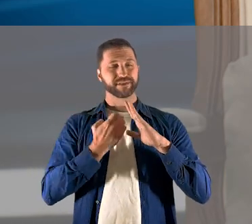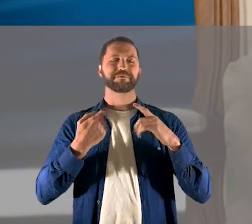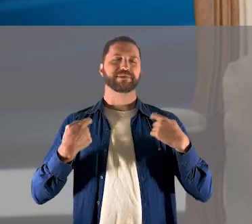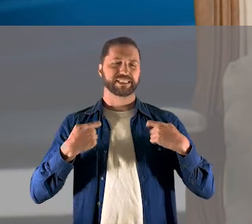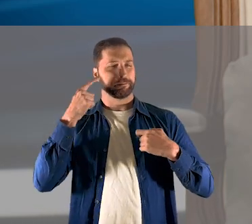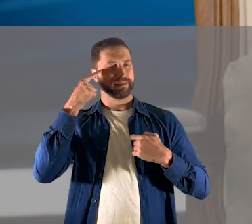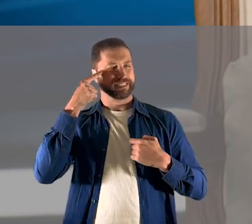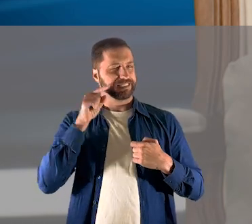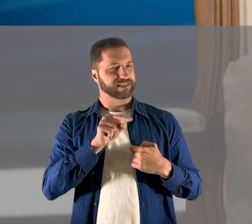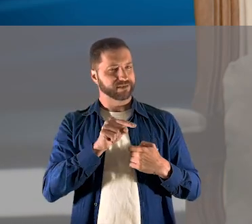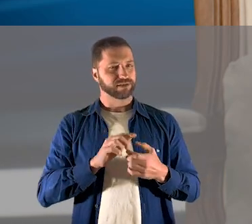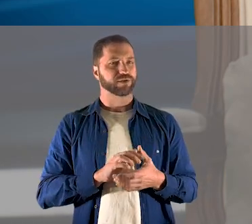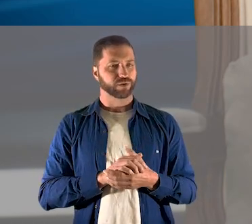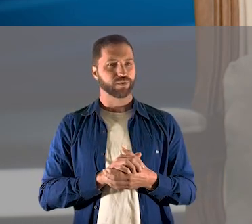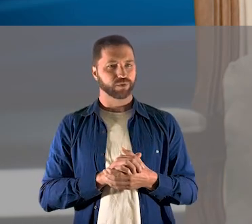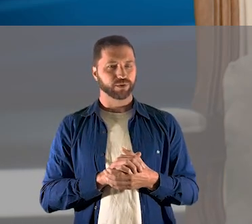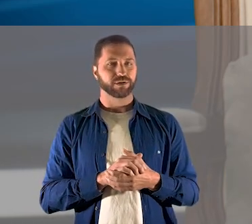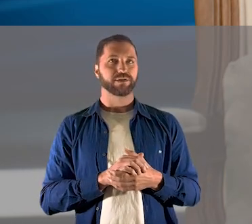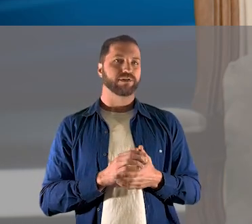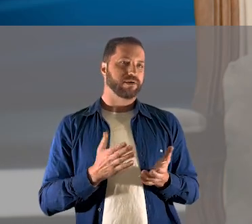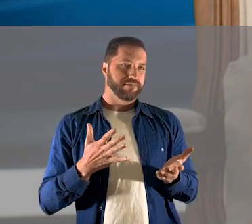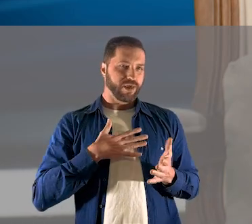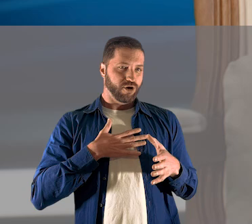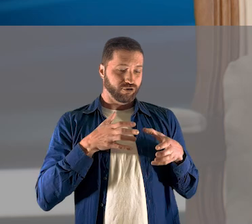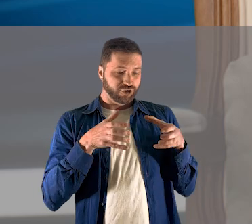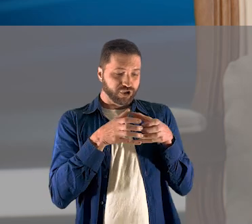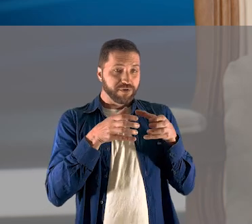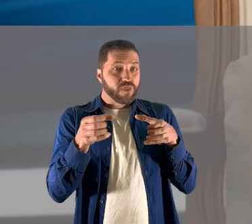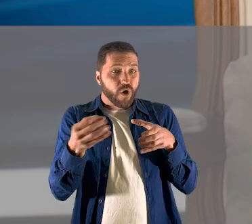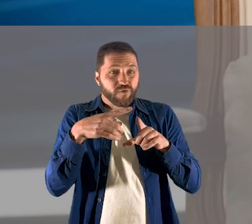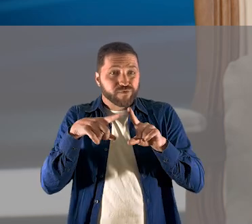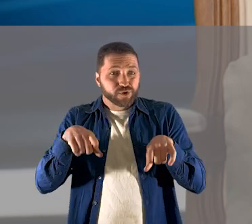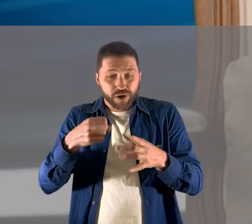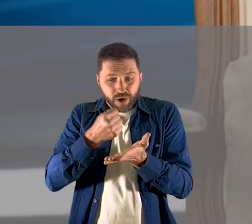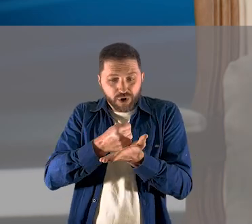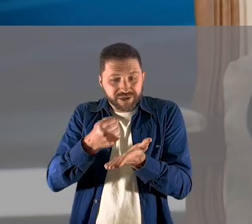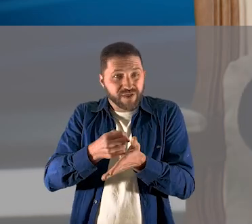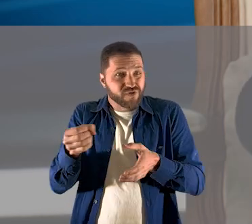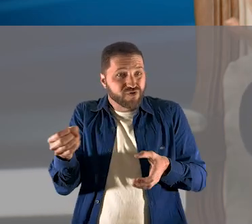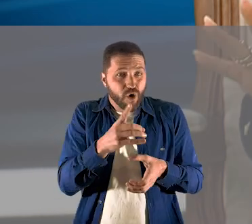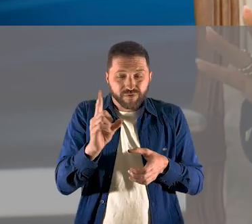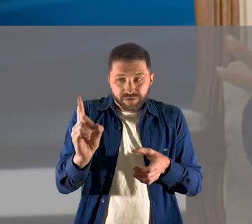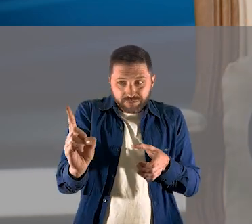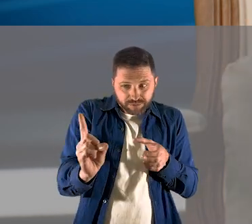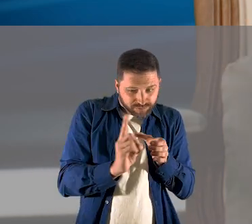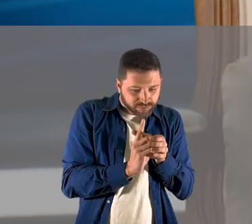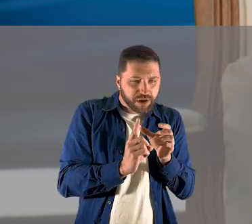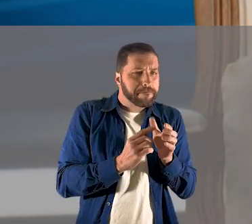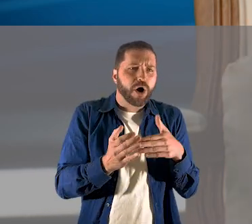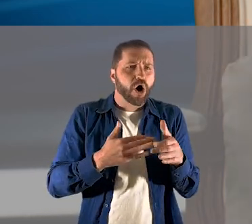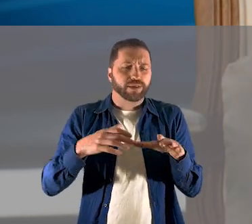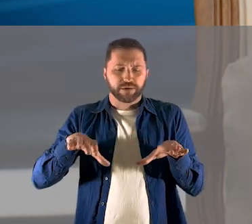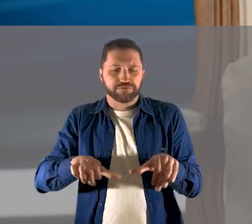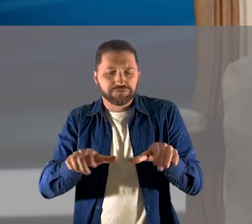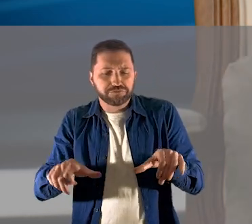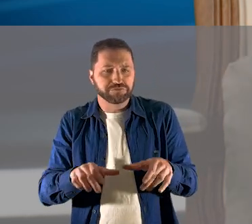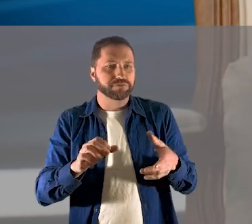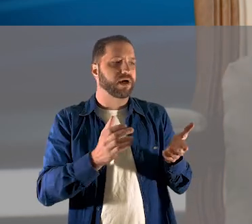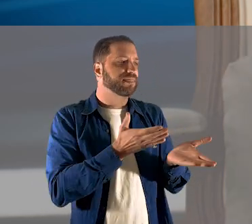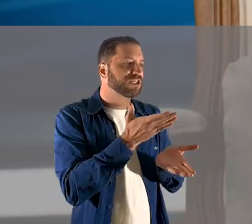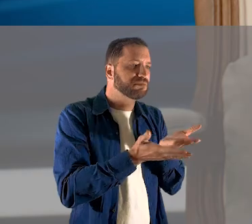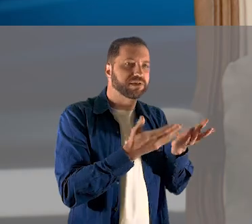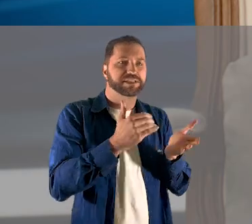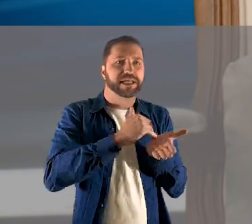tem que pensar hoje para o meu time começar a trabalhar na tele Beauty seja da recepção ou seja terapeuta as meninas